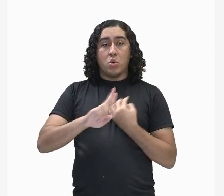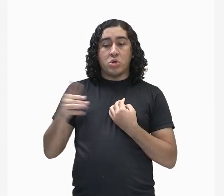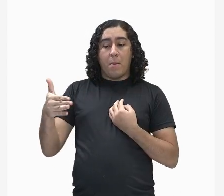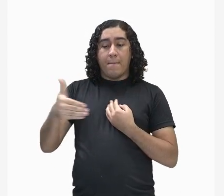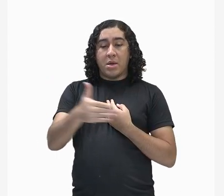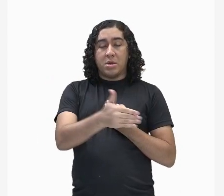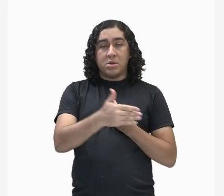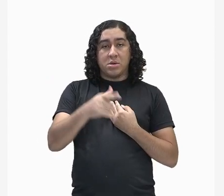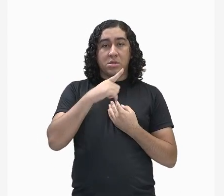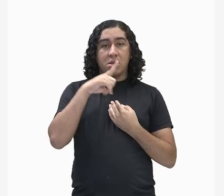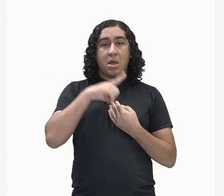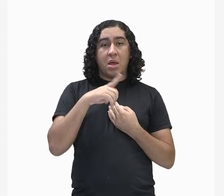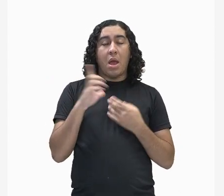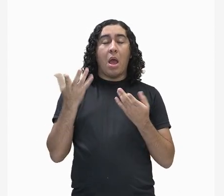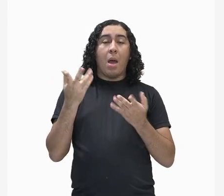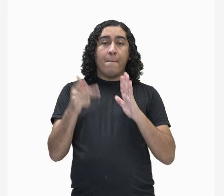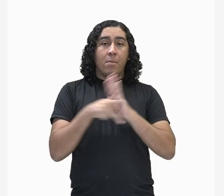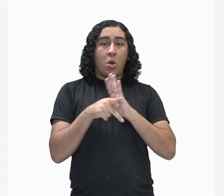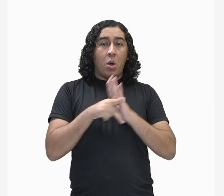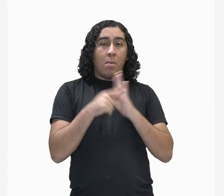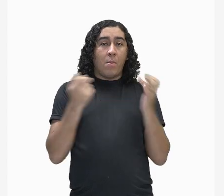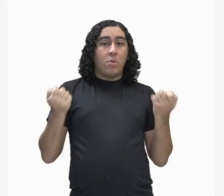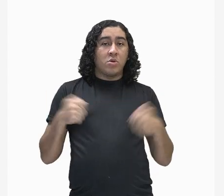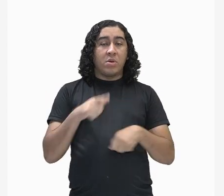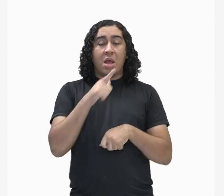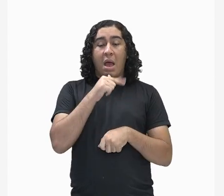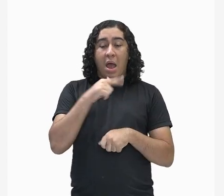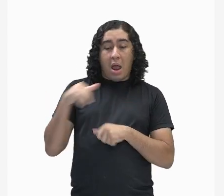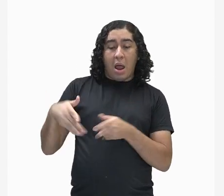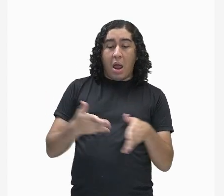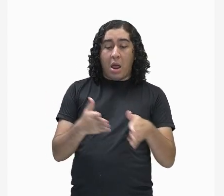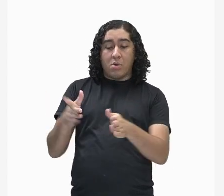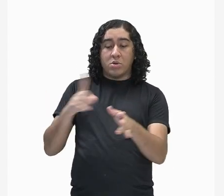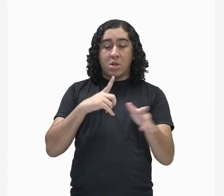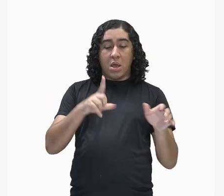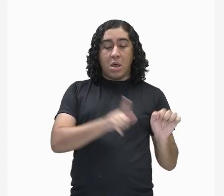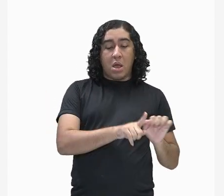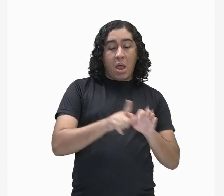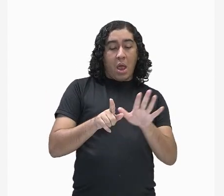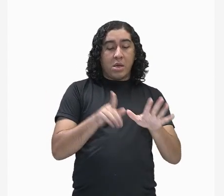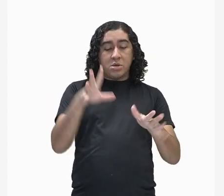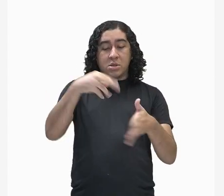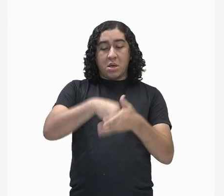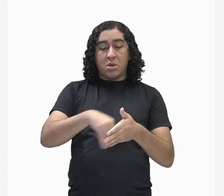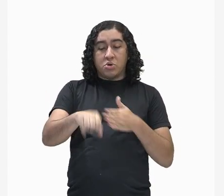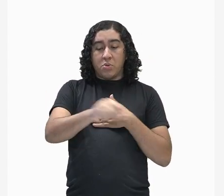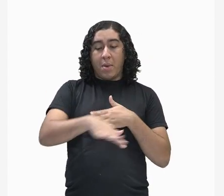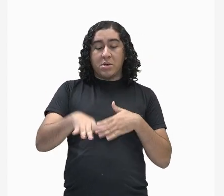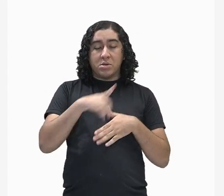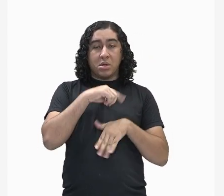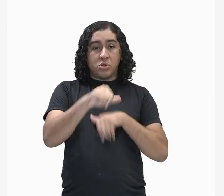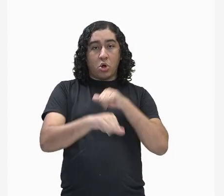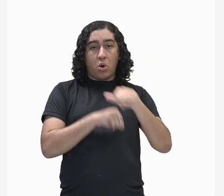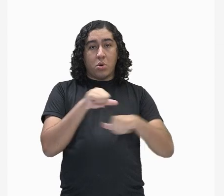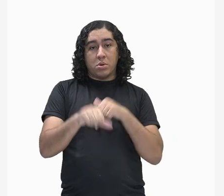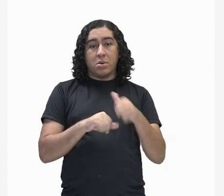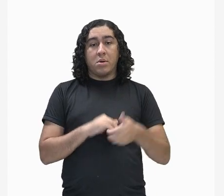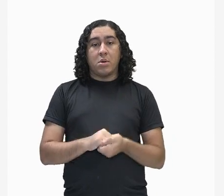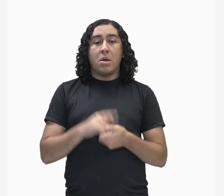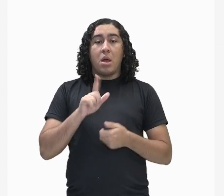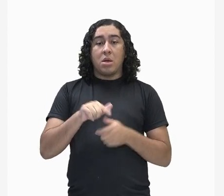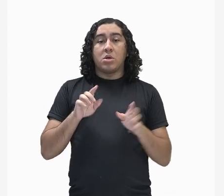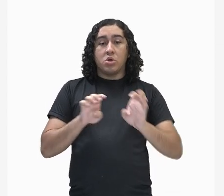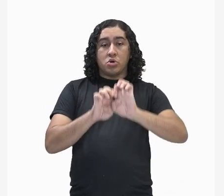são estruturas específicas para que ocorra a troca gasosa dentro do ambiente aquático, né? Então, essa estrutura